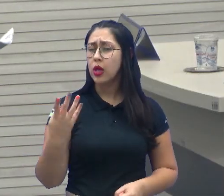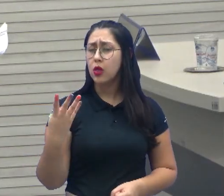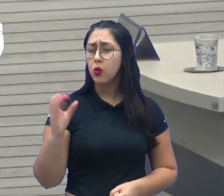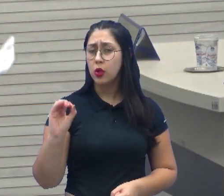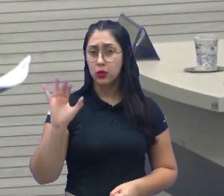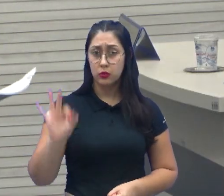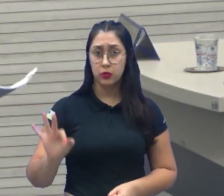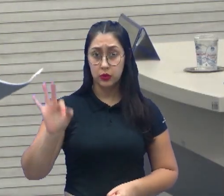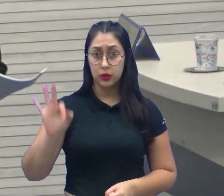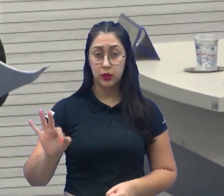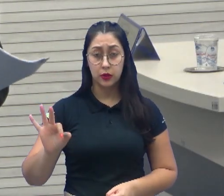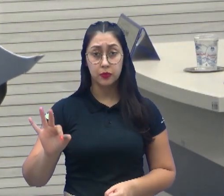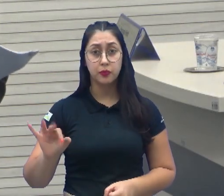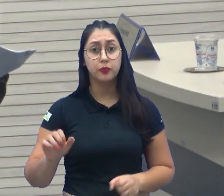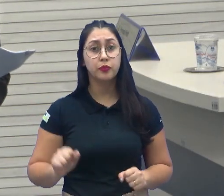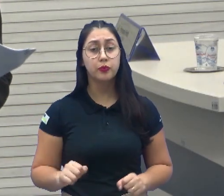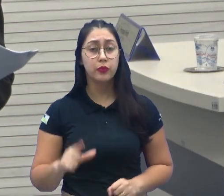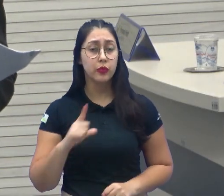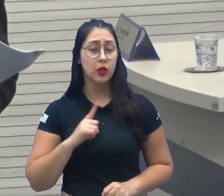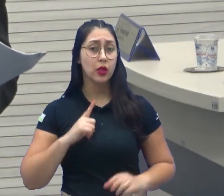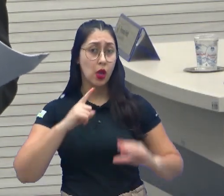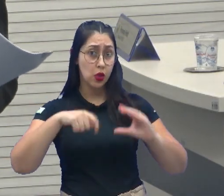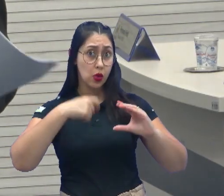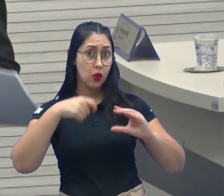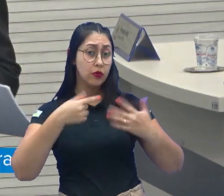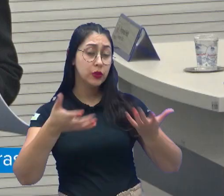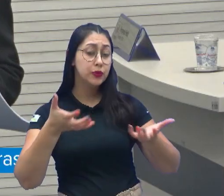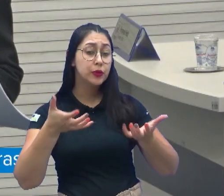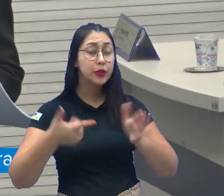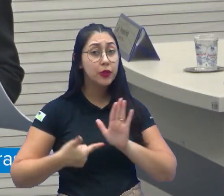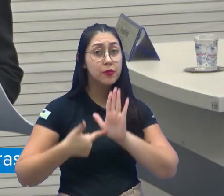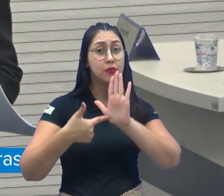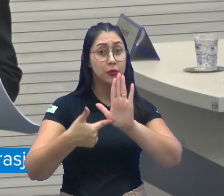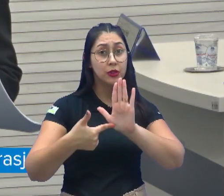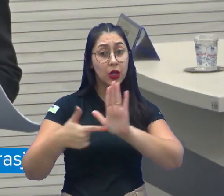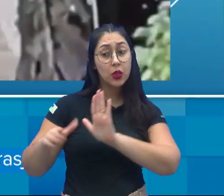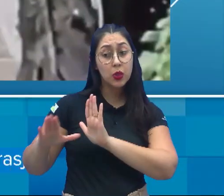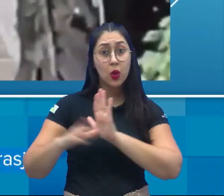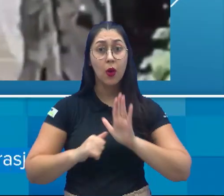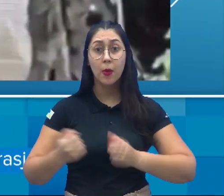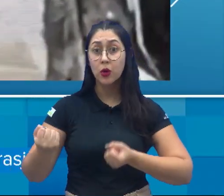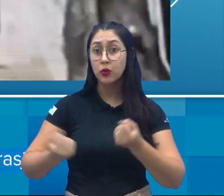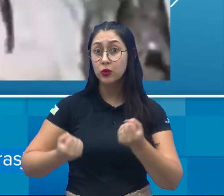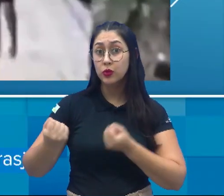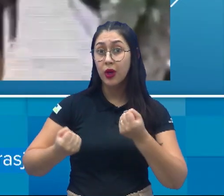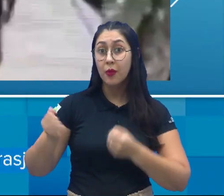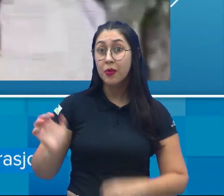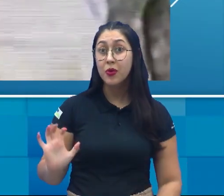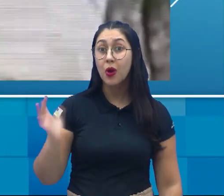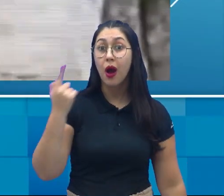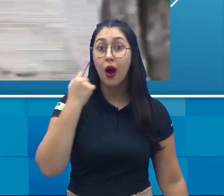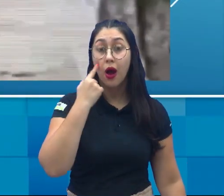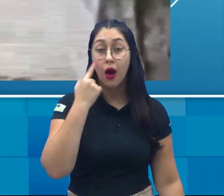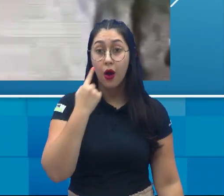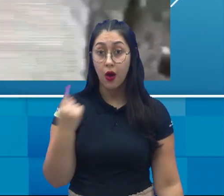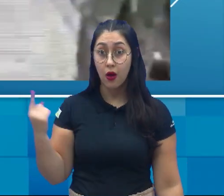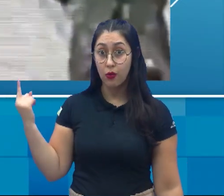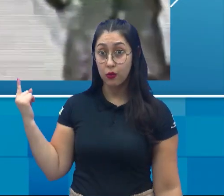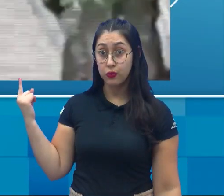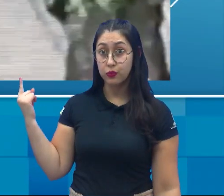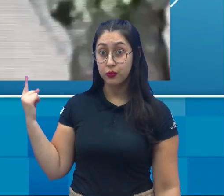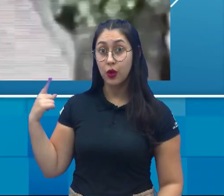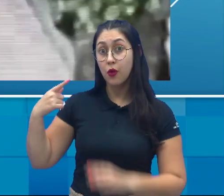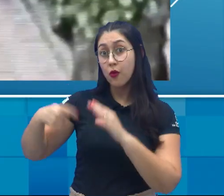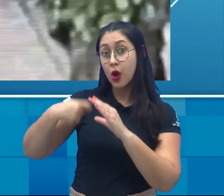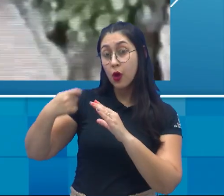40%. Eu tenho um vídeo aqui, eu gostaria de mostrar para os senhores, de um furto de um carro que ocorreu, vejam só, esse é o vídeo em que